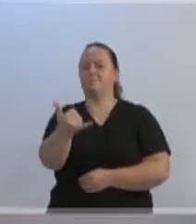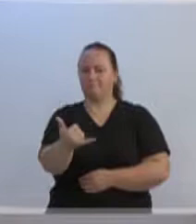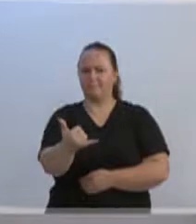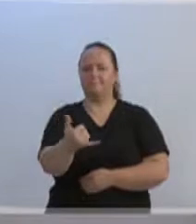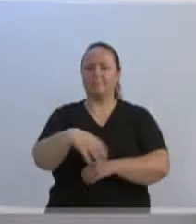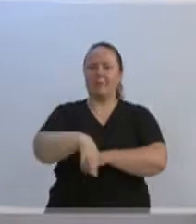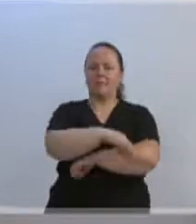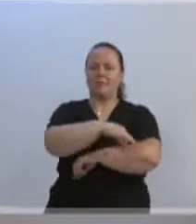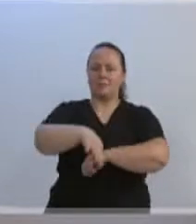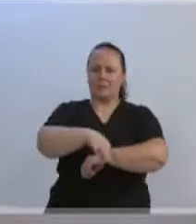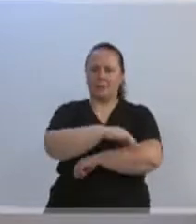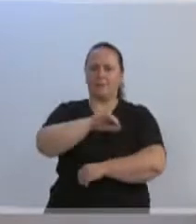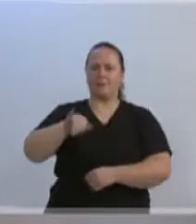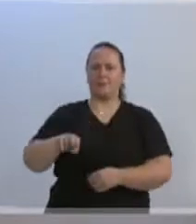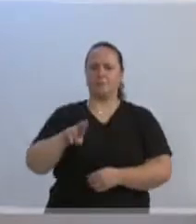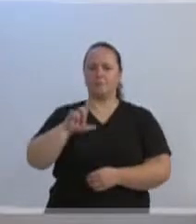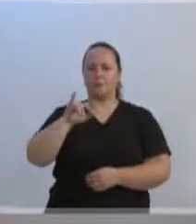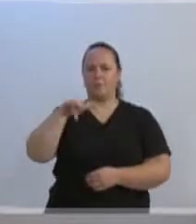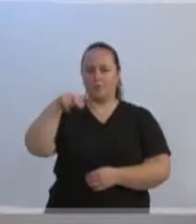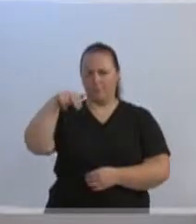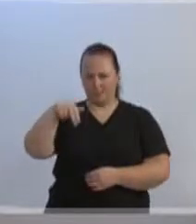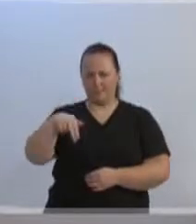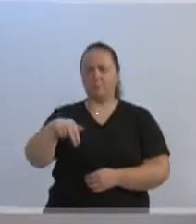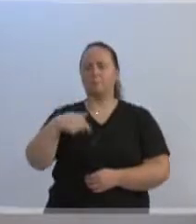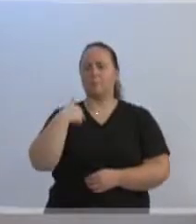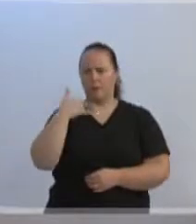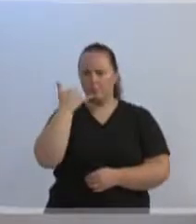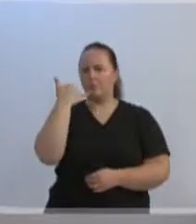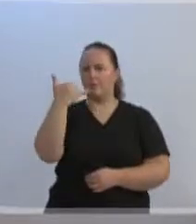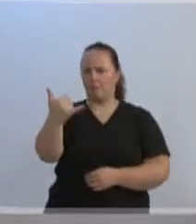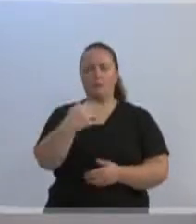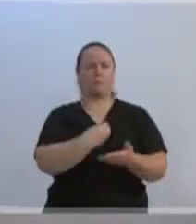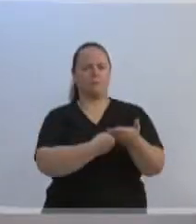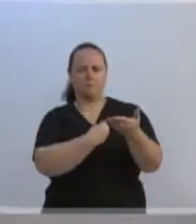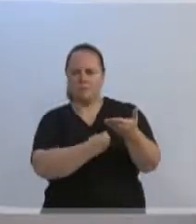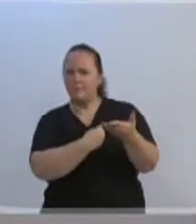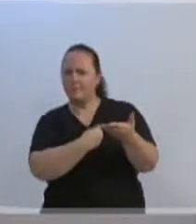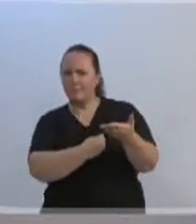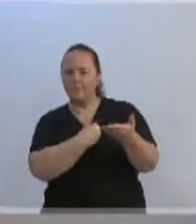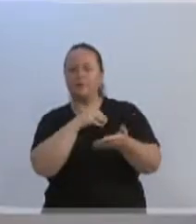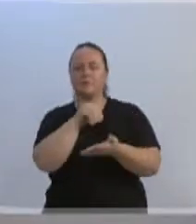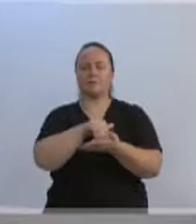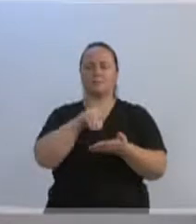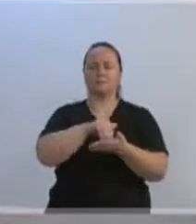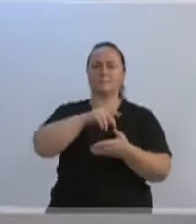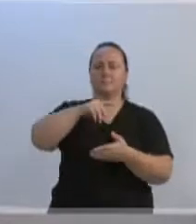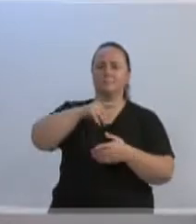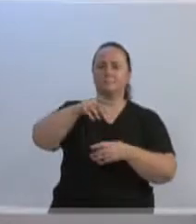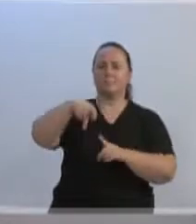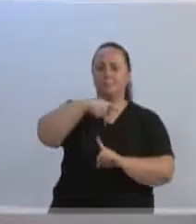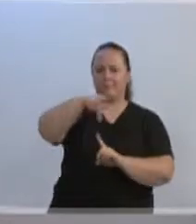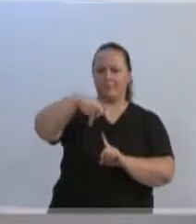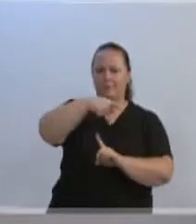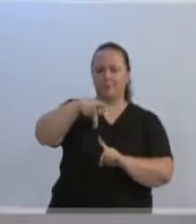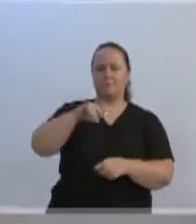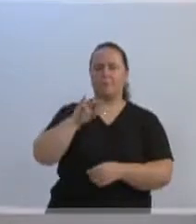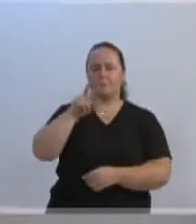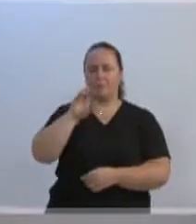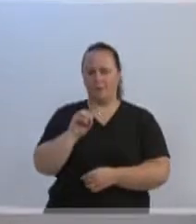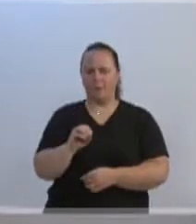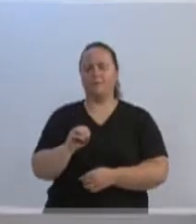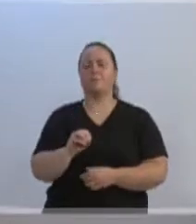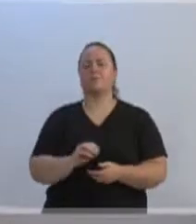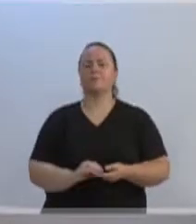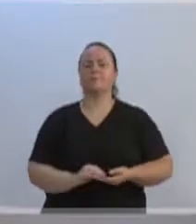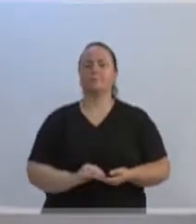julian plautz plautz julian plaut está aqui conosco o secretário de planejamento eo batman e